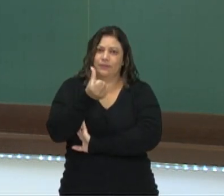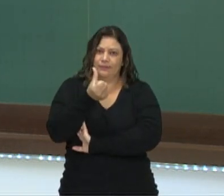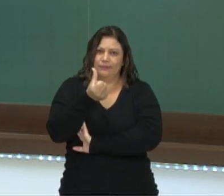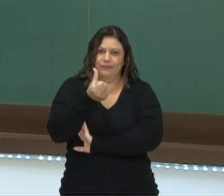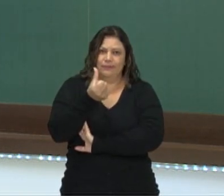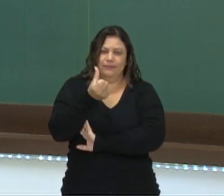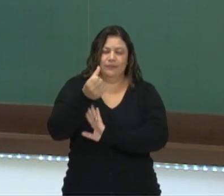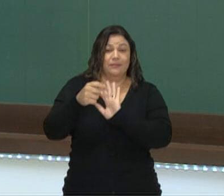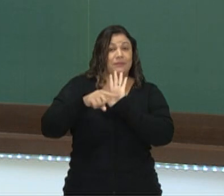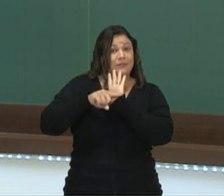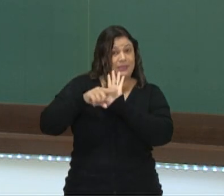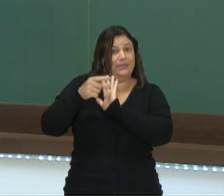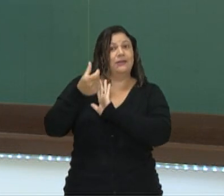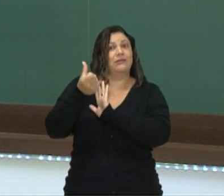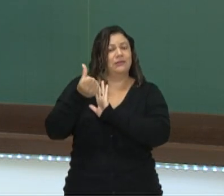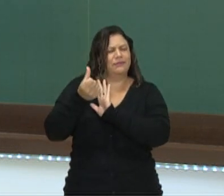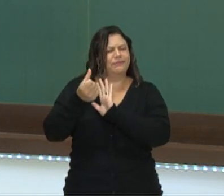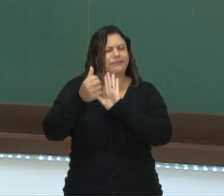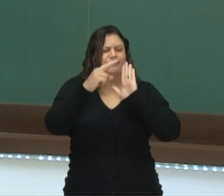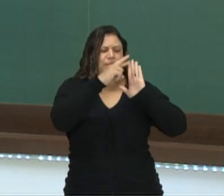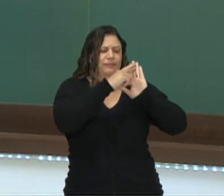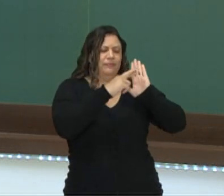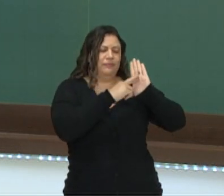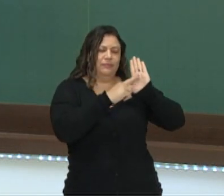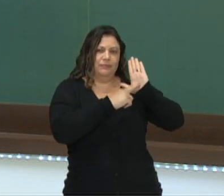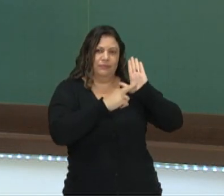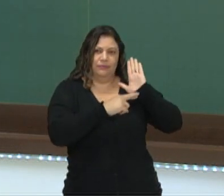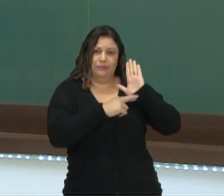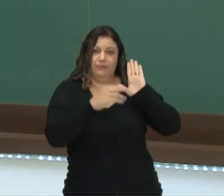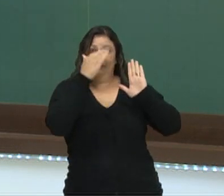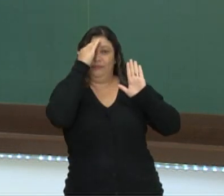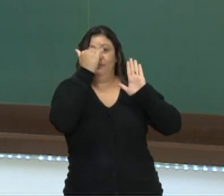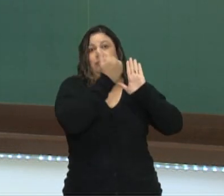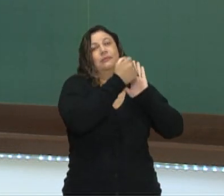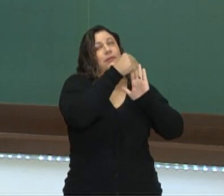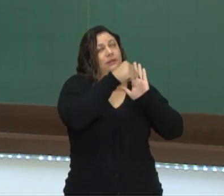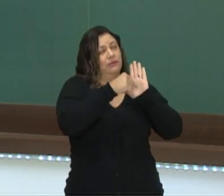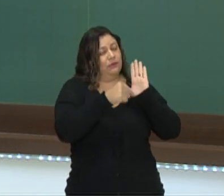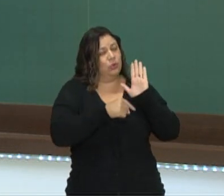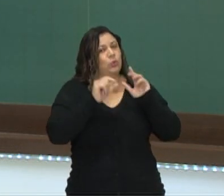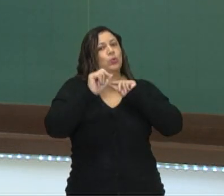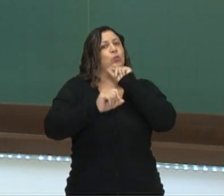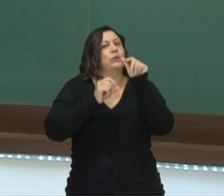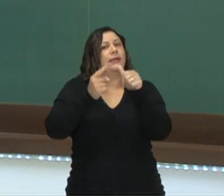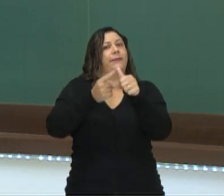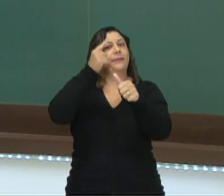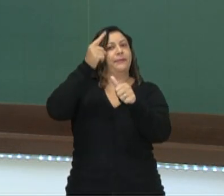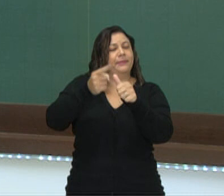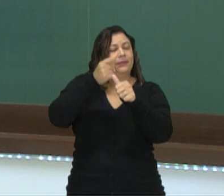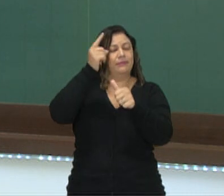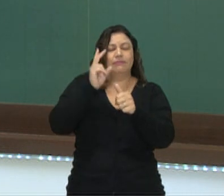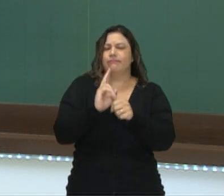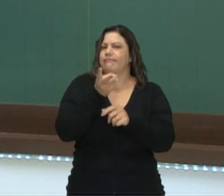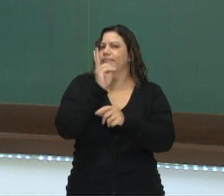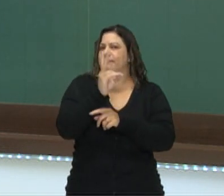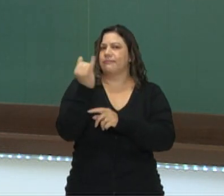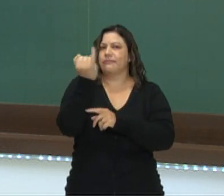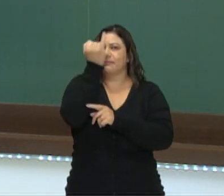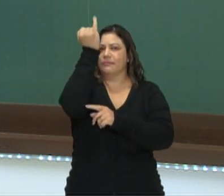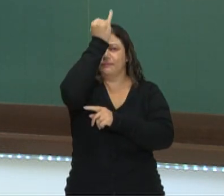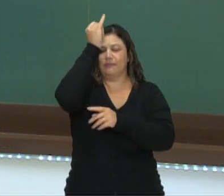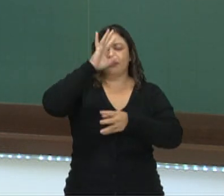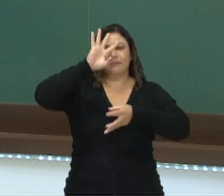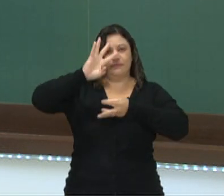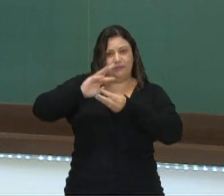Viram que nós precisamos seguir rigorosamente a regra de resolução. Quem que eu resolvo primeiro? Sempre é importante você